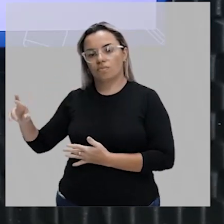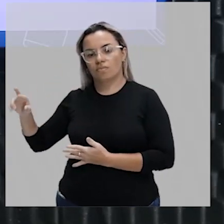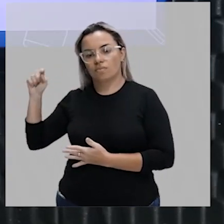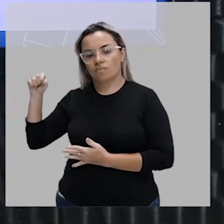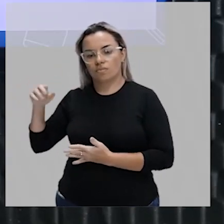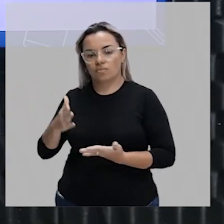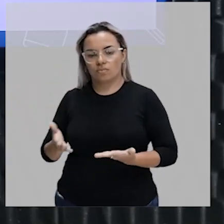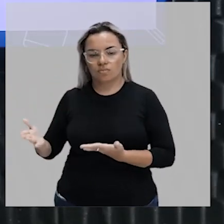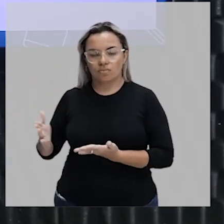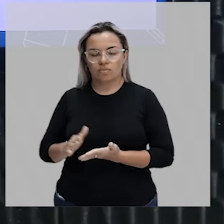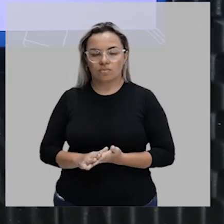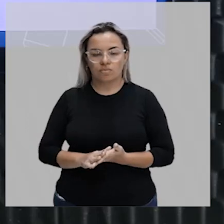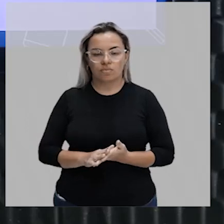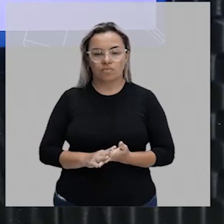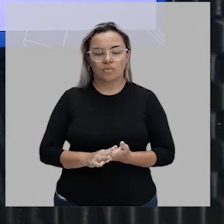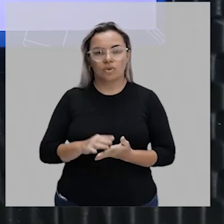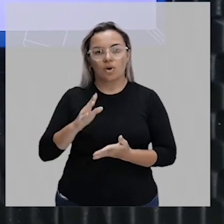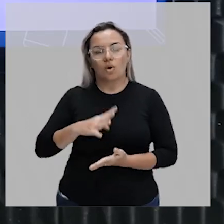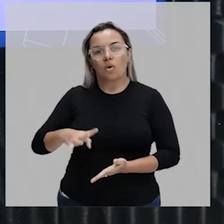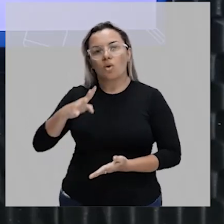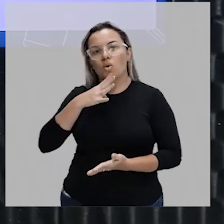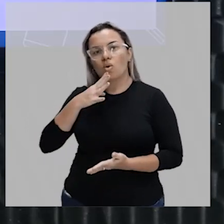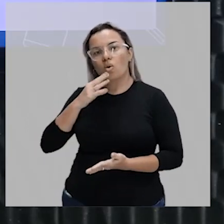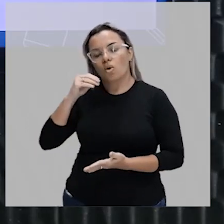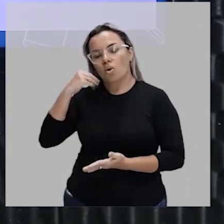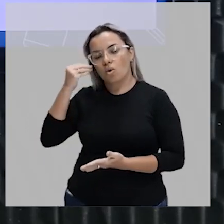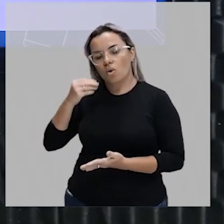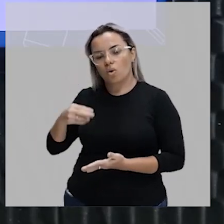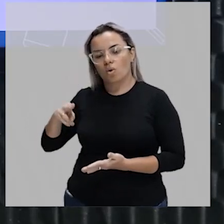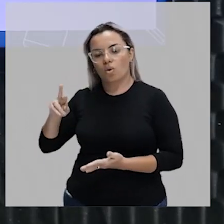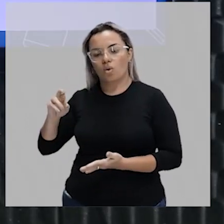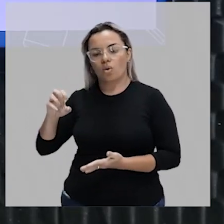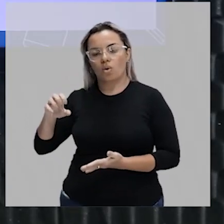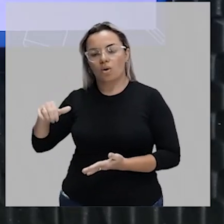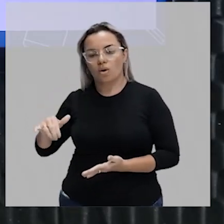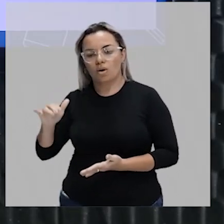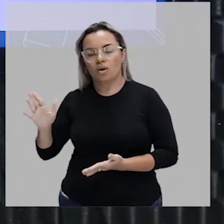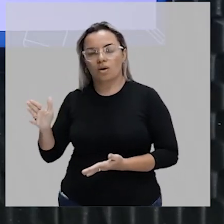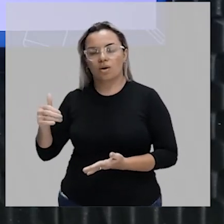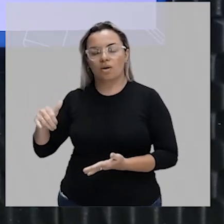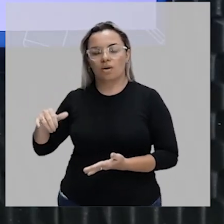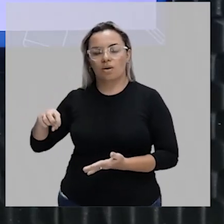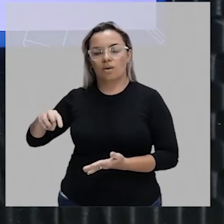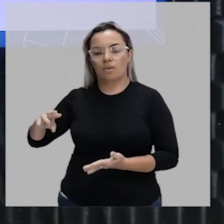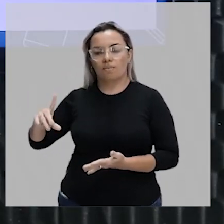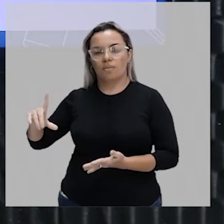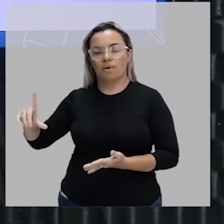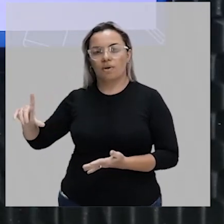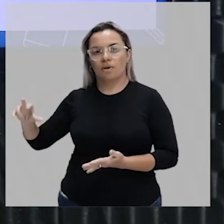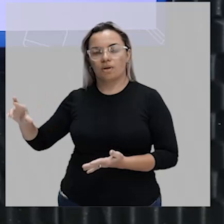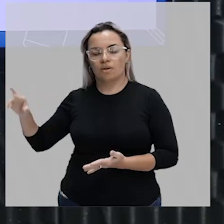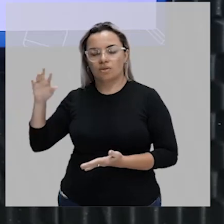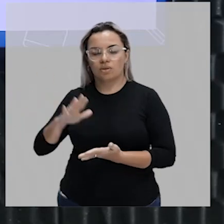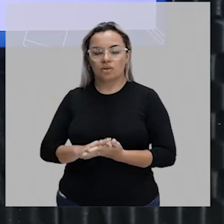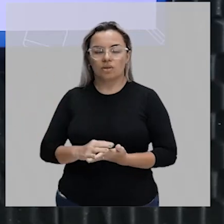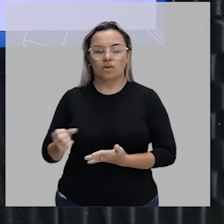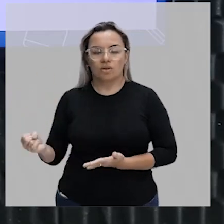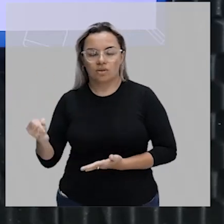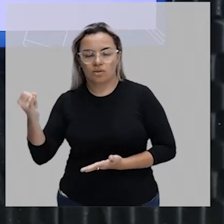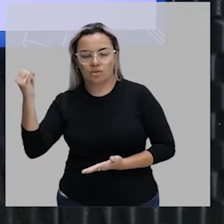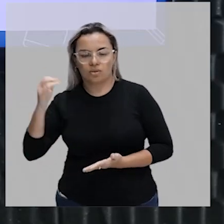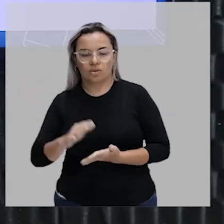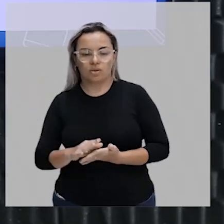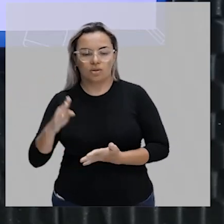de Urey-Miller, tá? Então, e a gente vai falar sobre essa experiência que foi tão importante